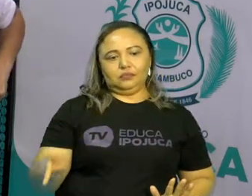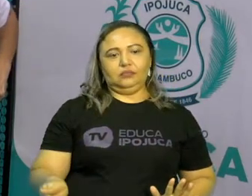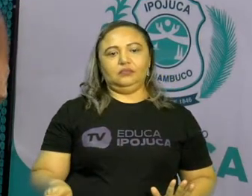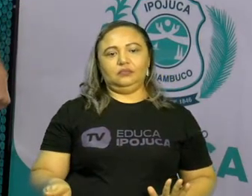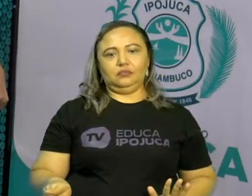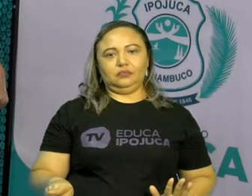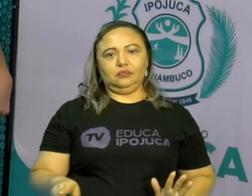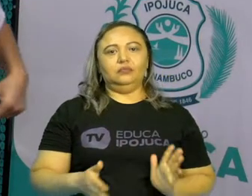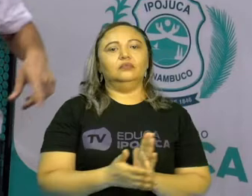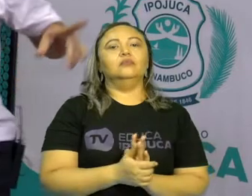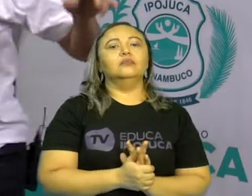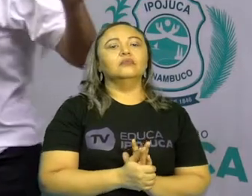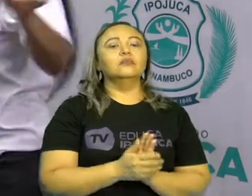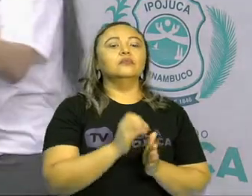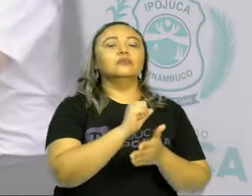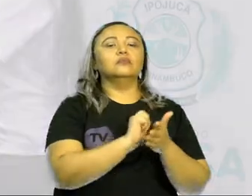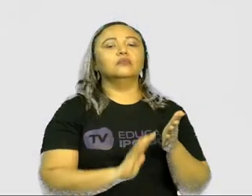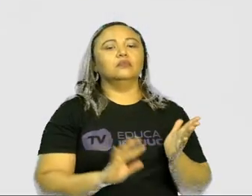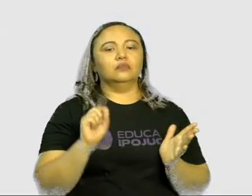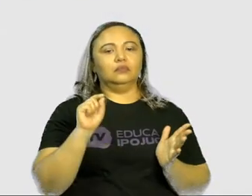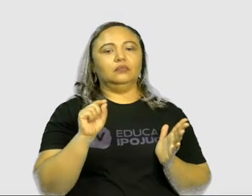o desafio que eu vou deixar para vocês hoje?